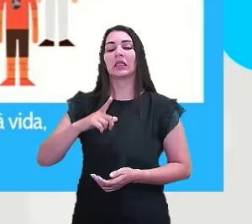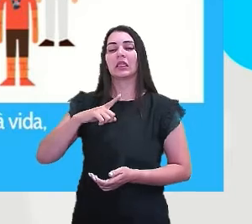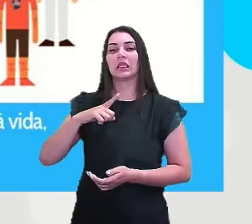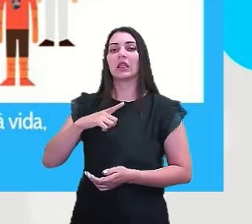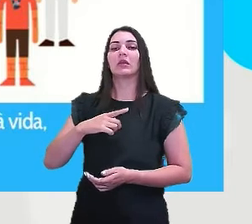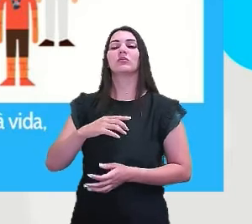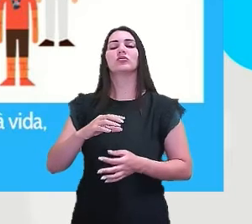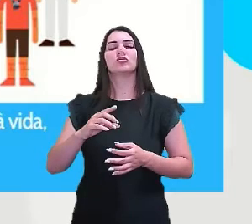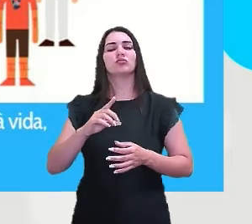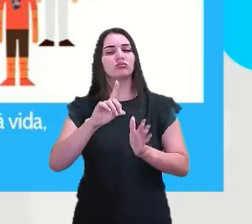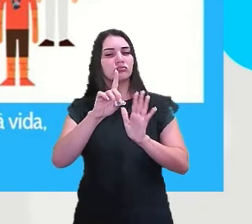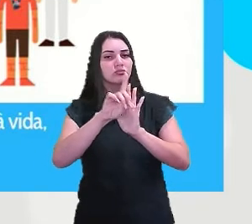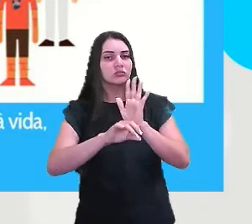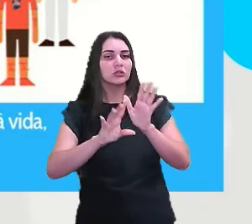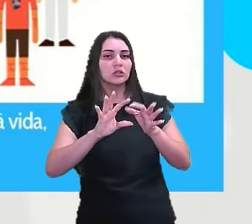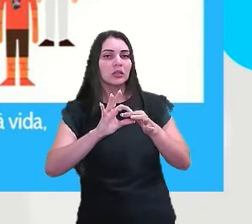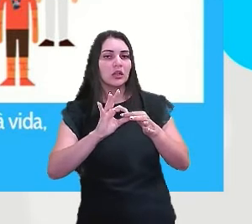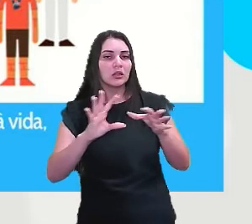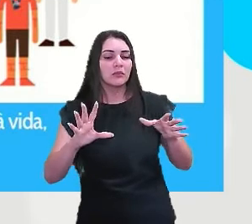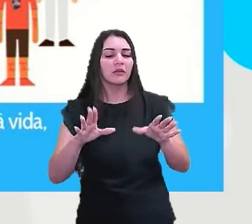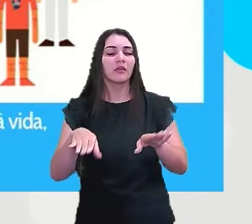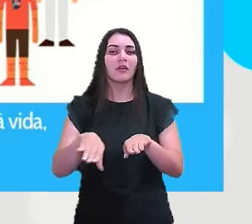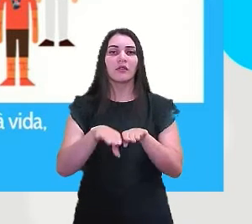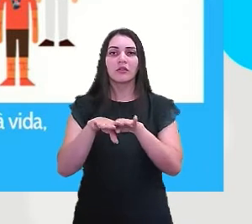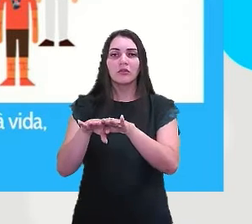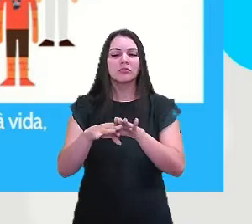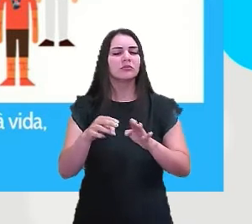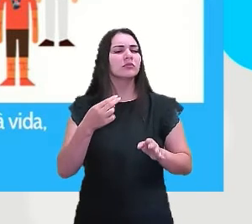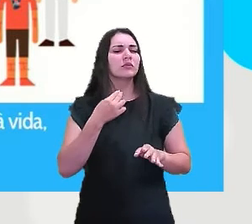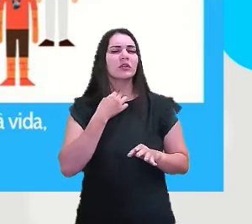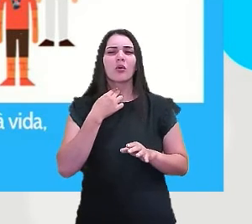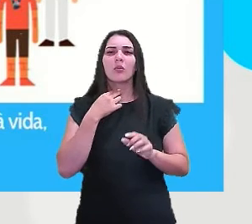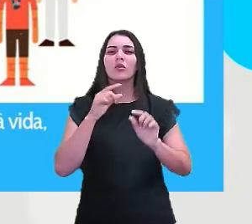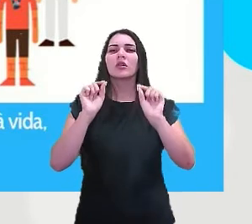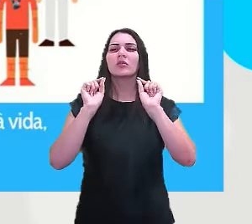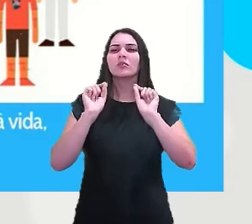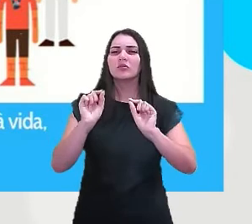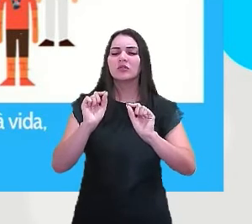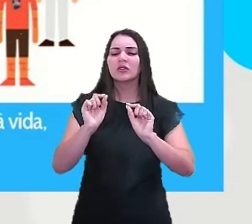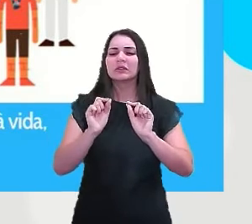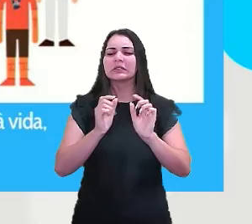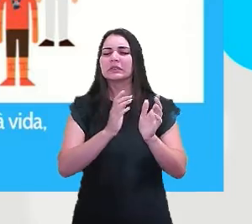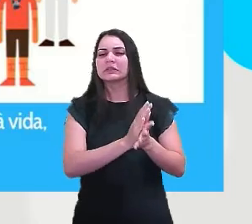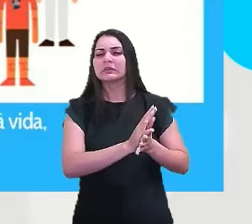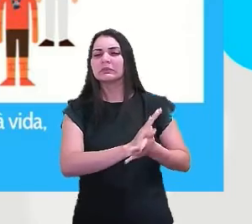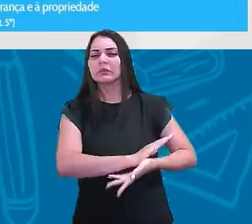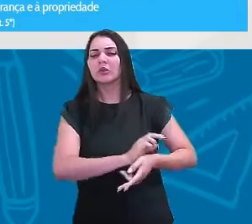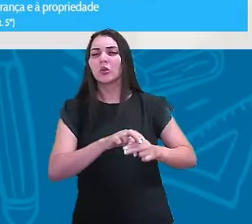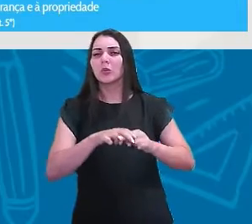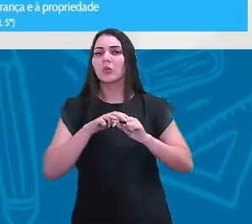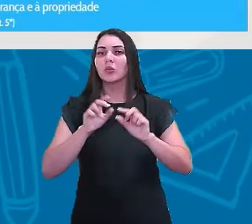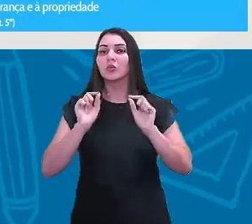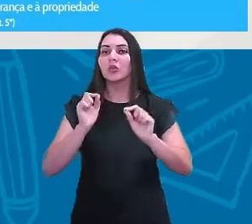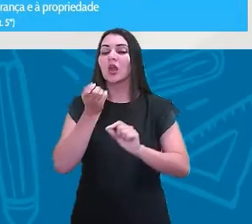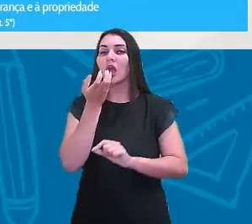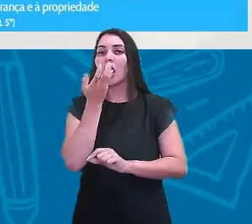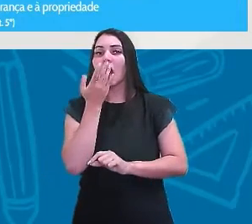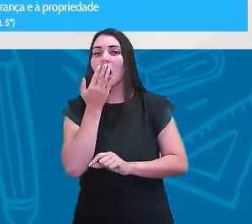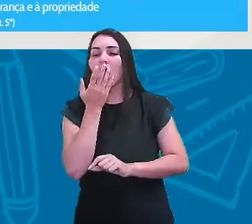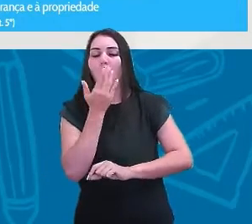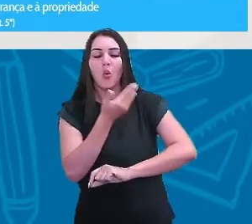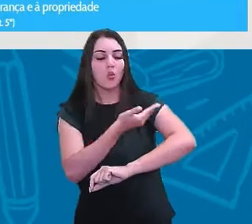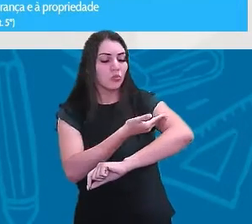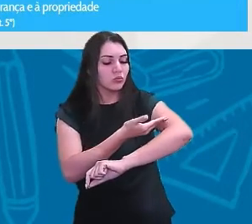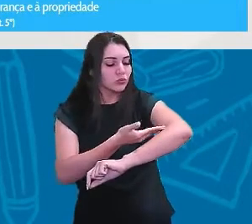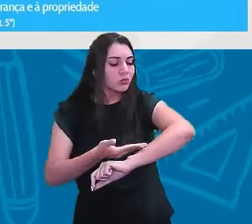direito à liberdade, à igualdade, não podemos ser tratados com distinção só por conta da cor da nossa